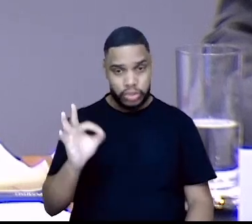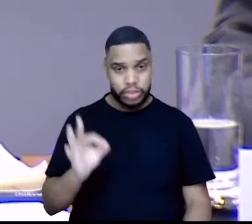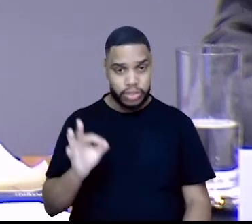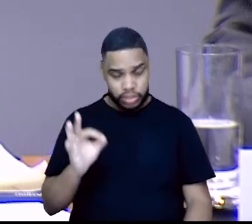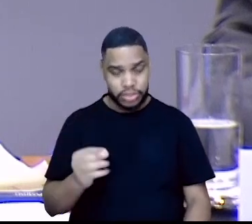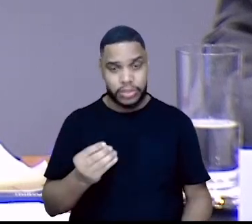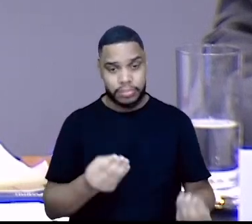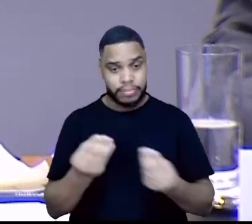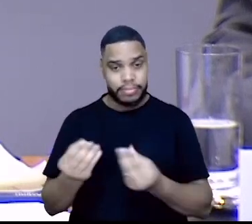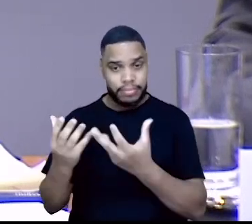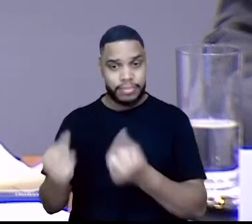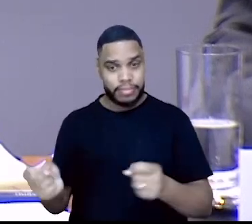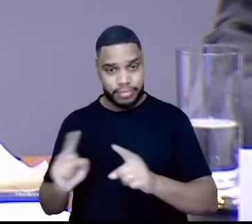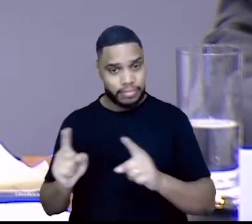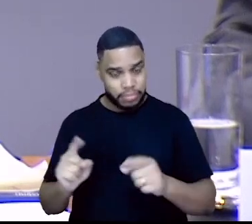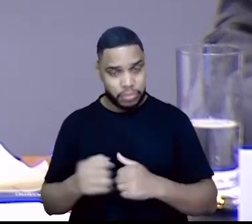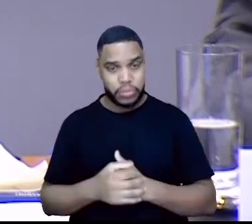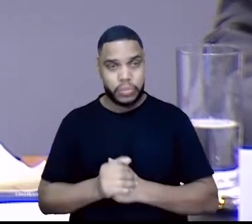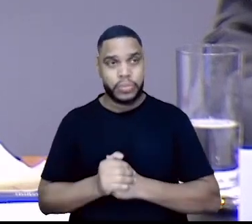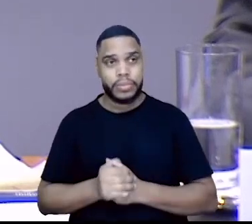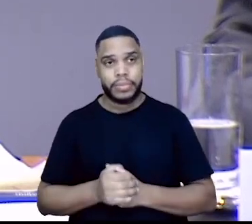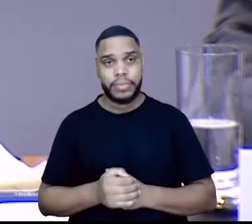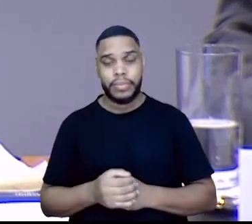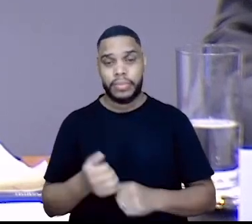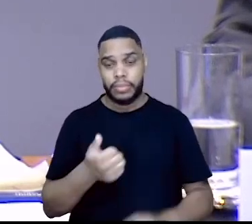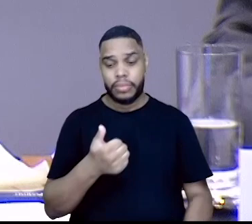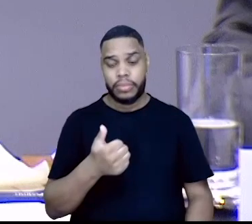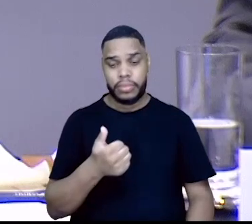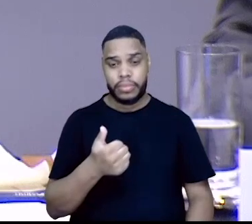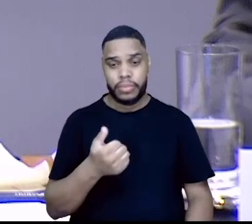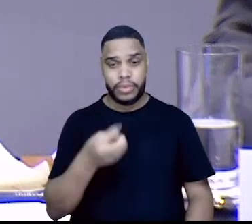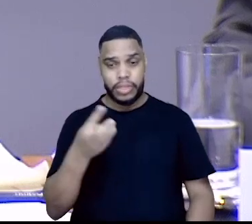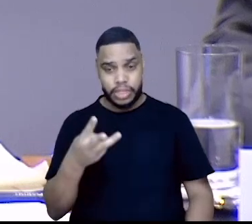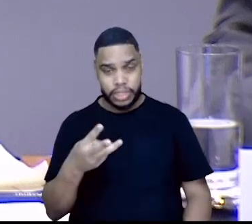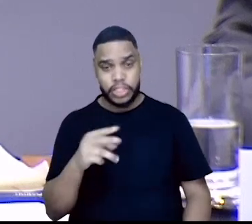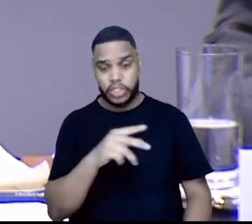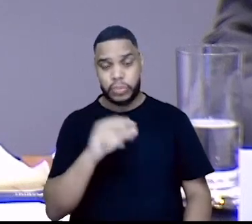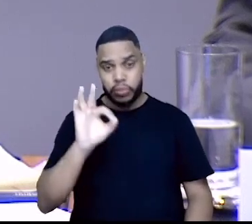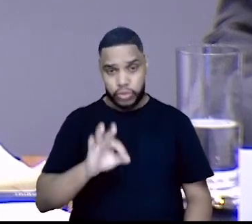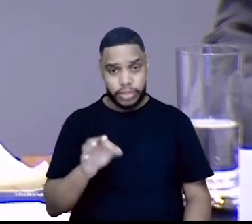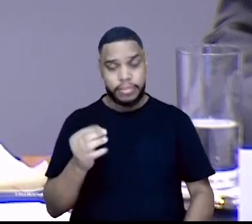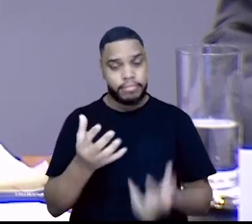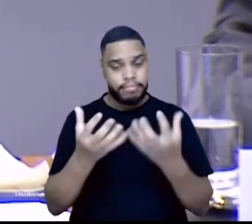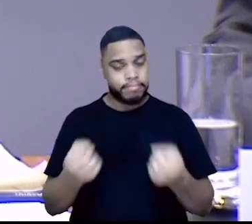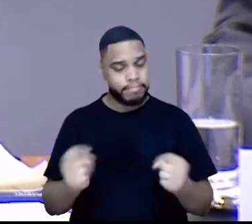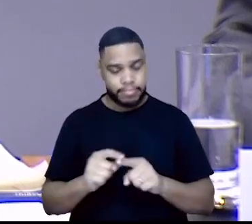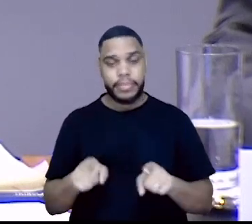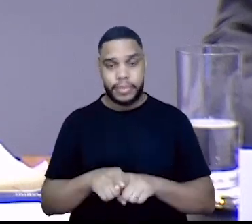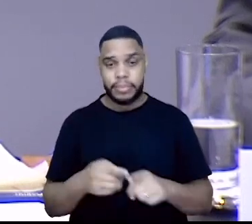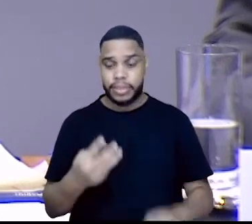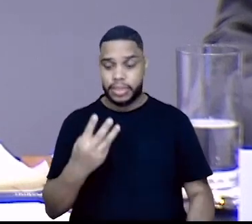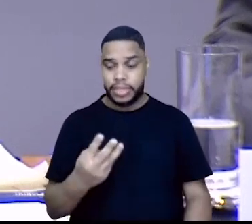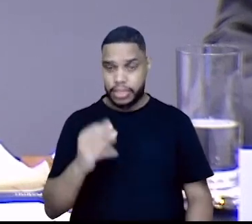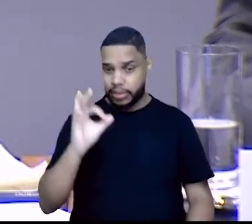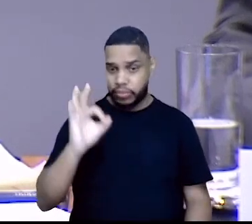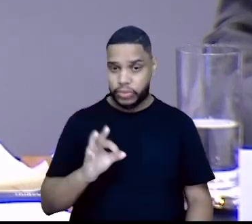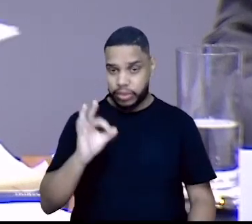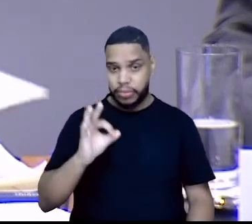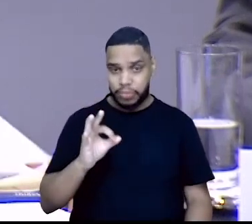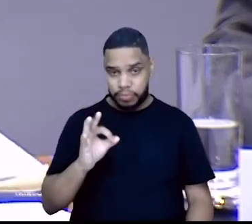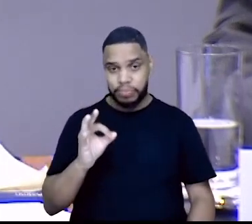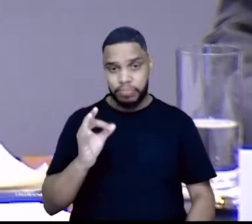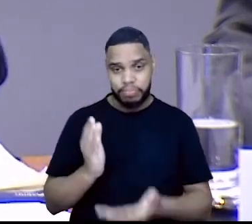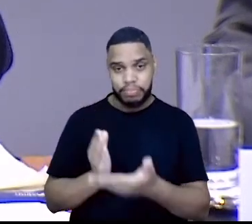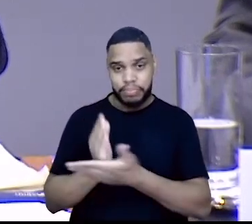recursos especiais, e 13% foram inadmitidos e cerca de 3% foram